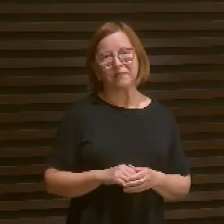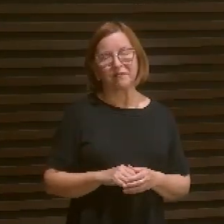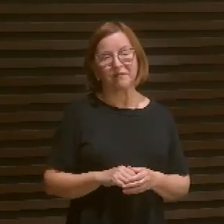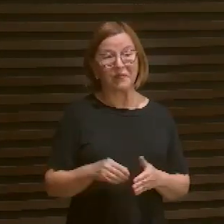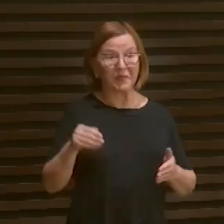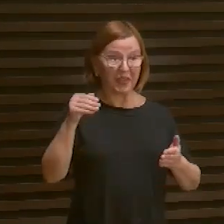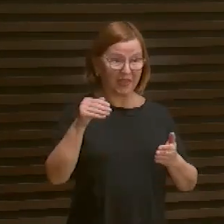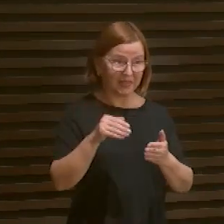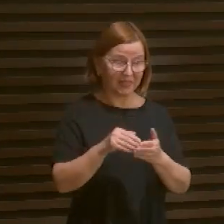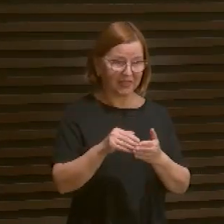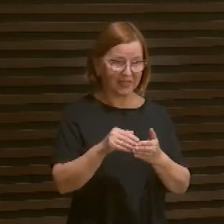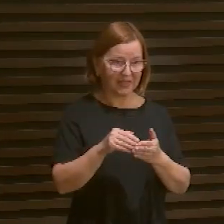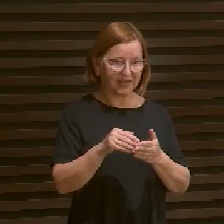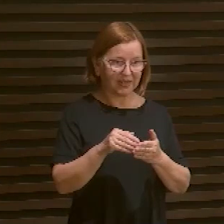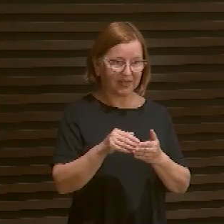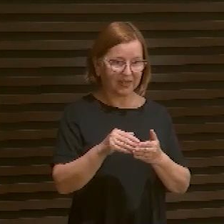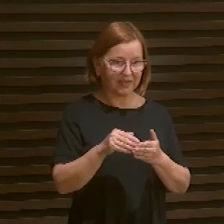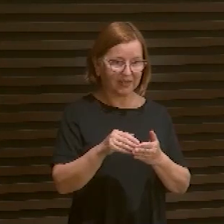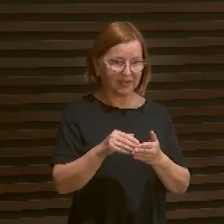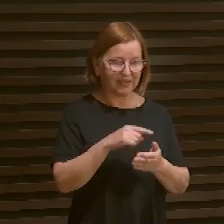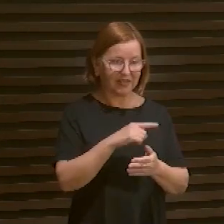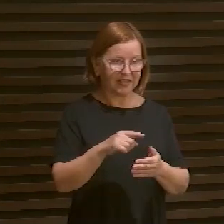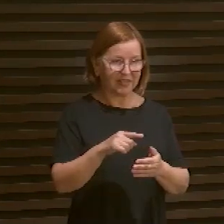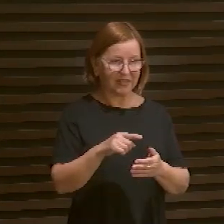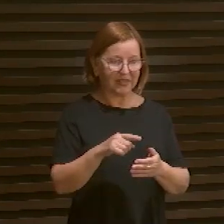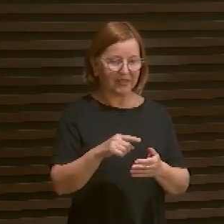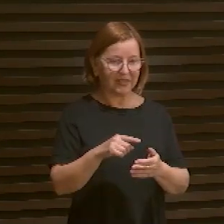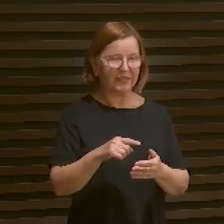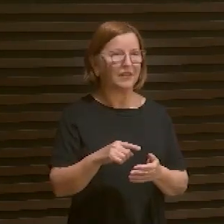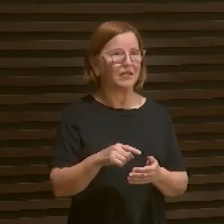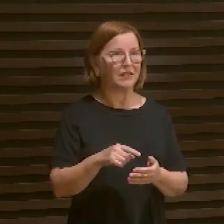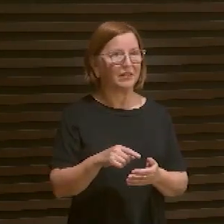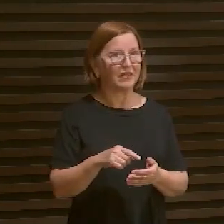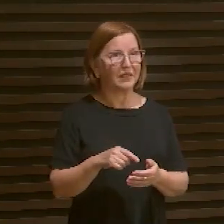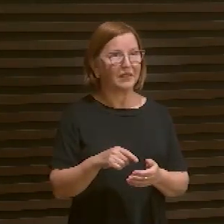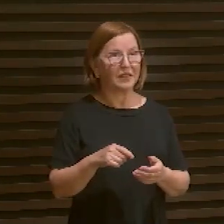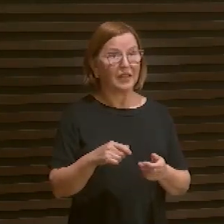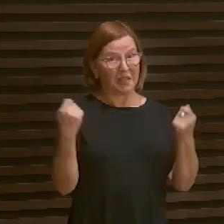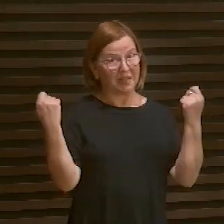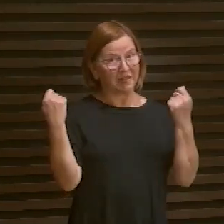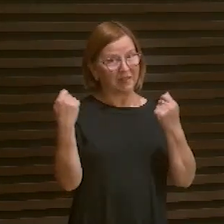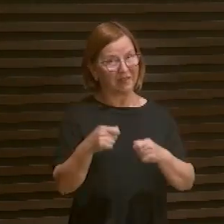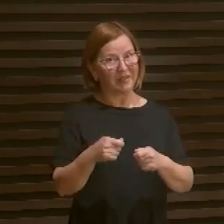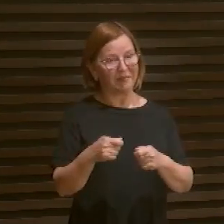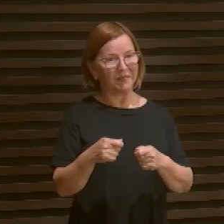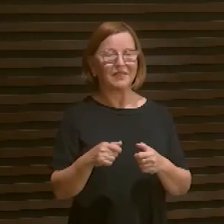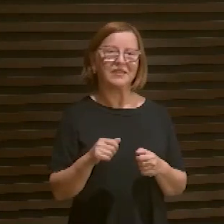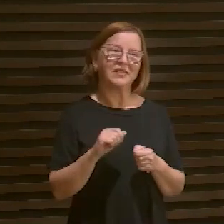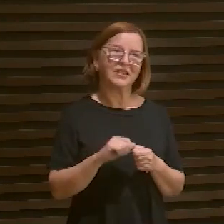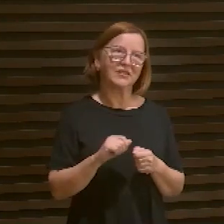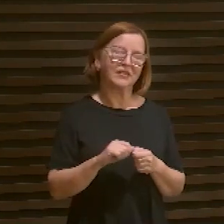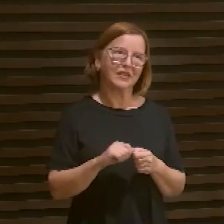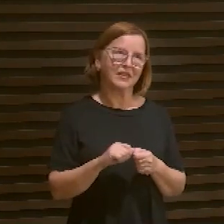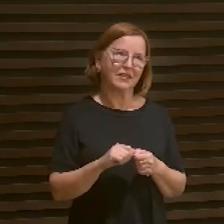até que eles se tornassem bem habilidosos, bem capazes. E eles faziam aquilo